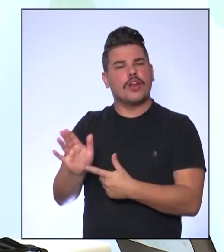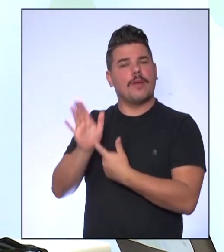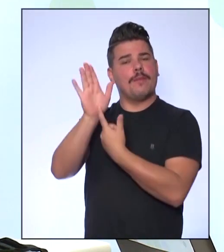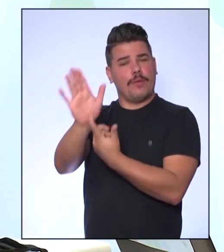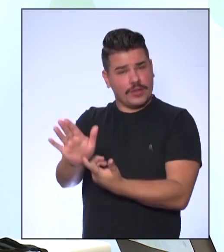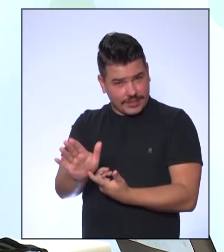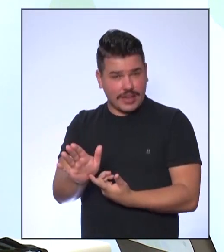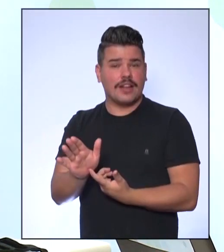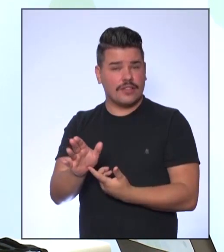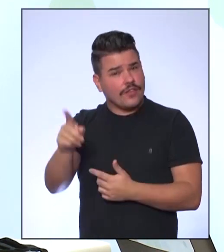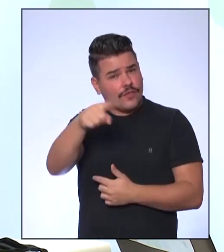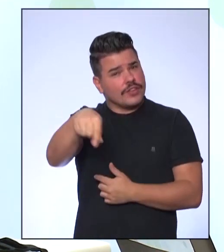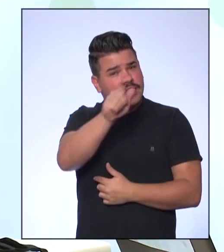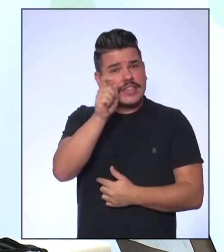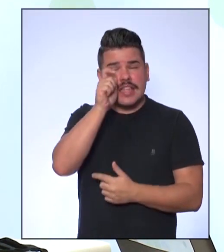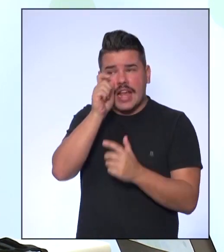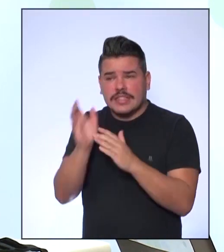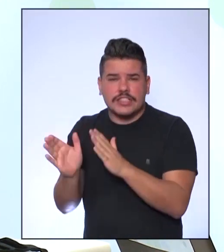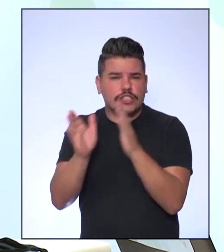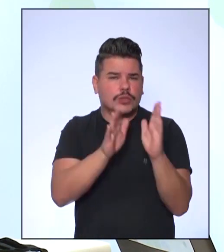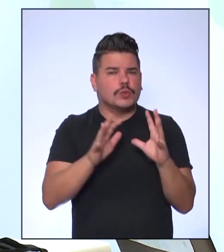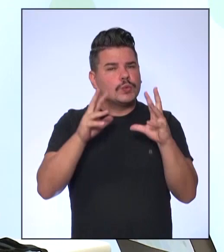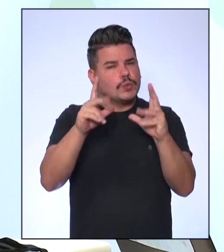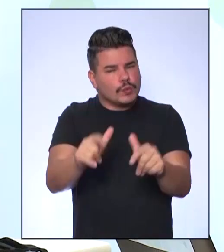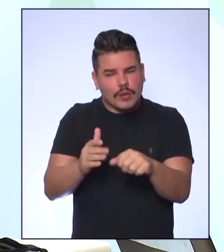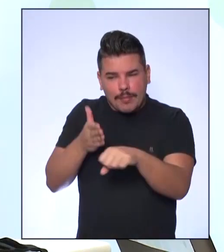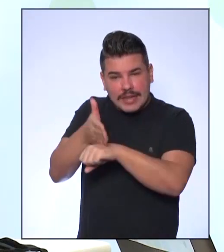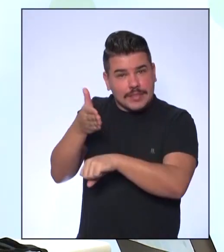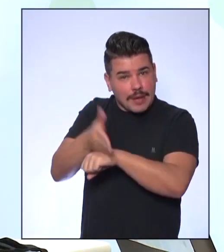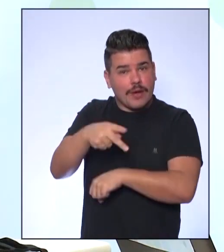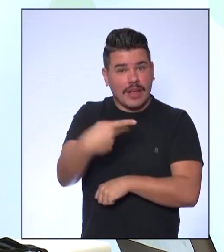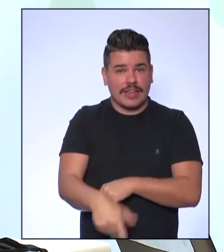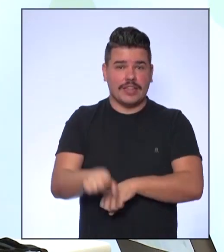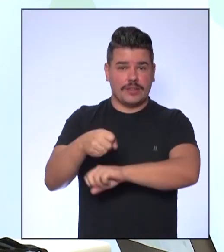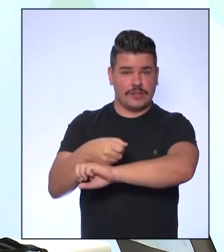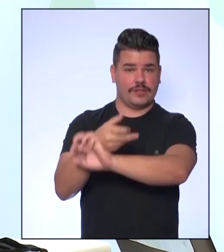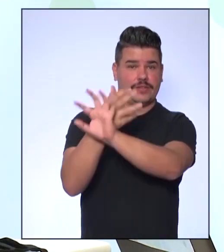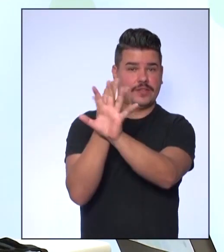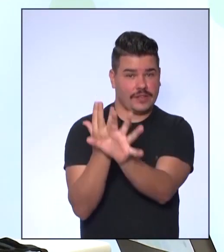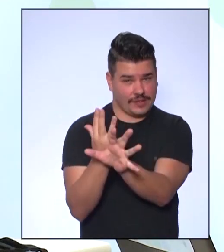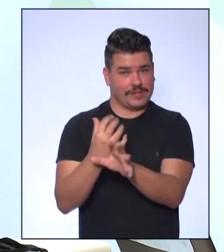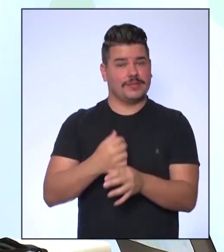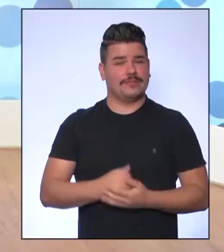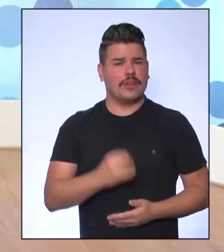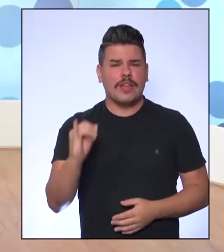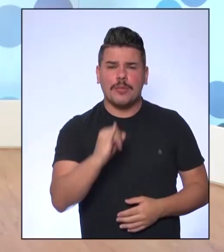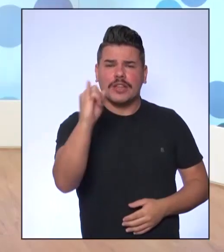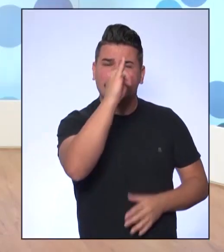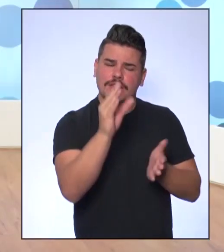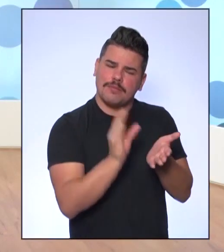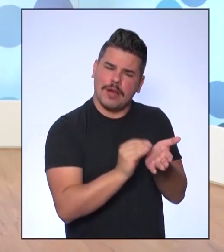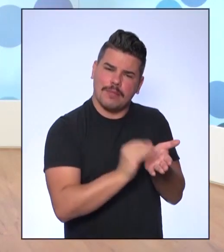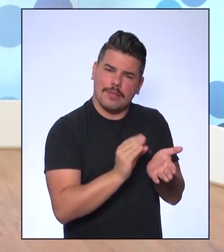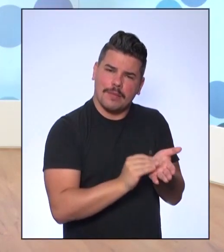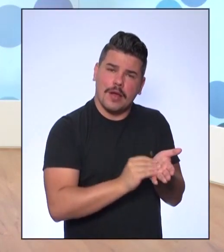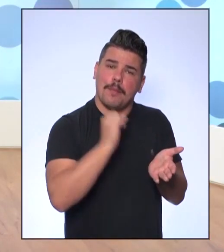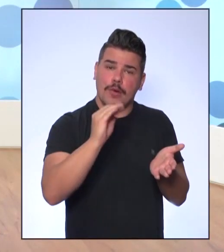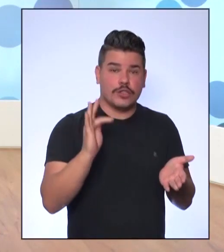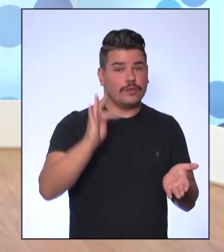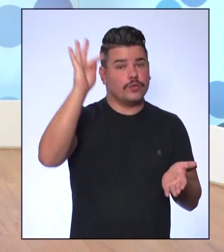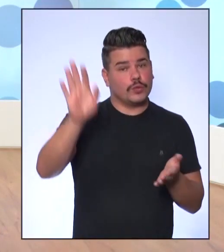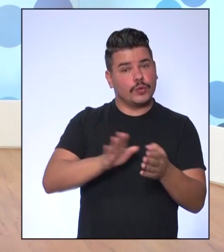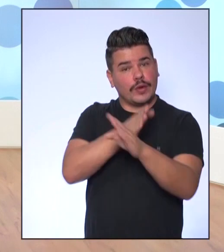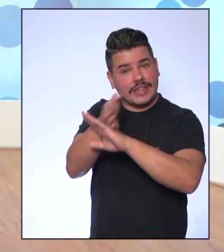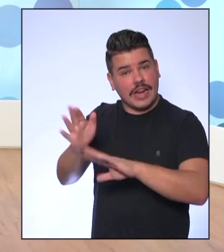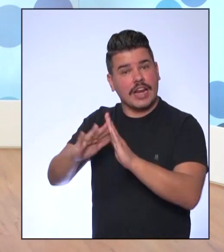apresentando, né, o que vocês assistiram, o que vocês participaram no Centro de Mídias. Então, é bem importante. Todo registro que você fizer colaborará para a